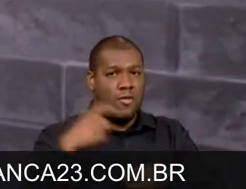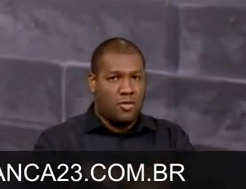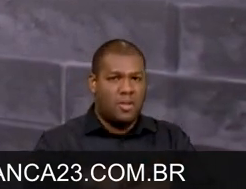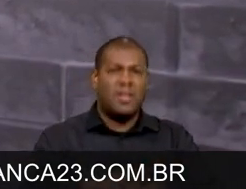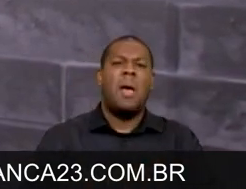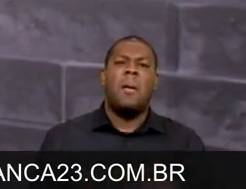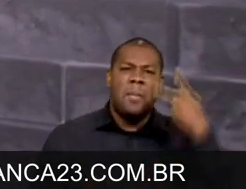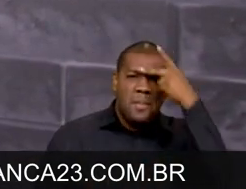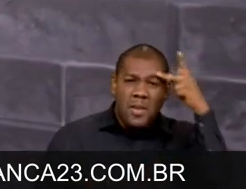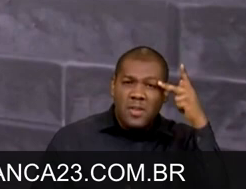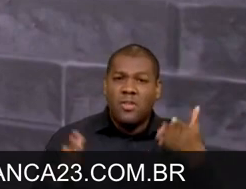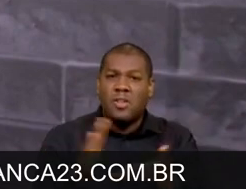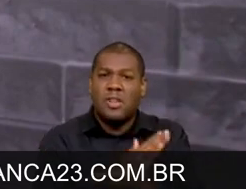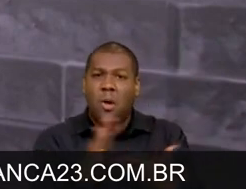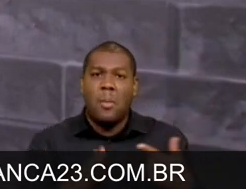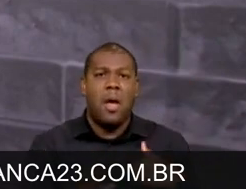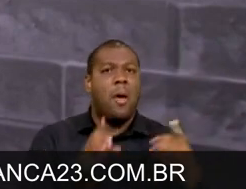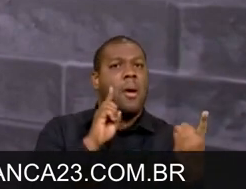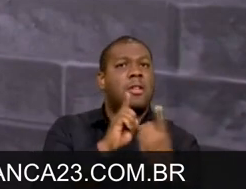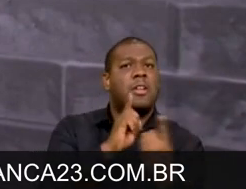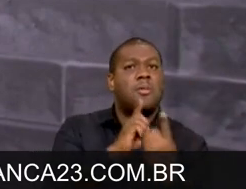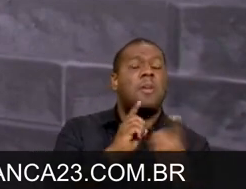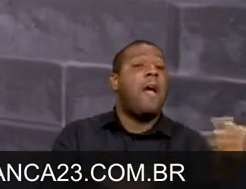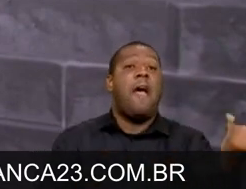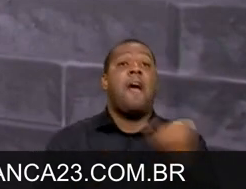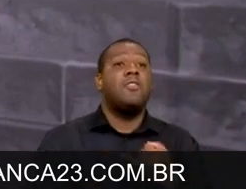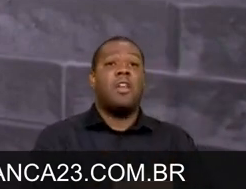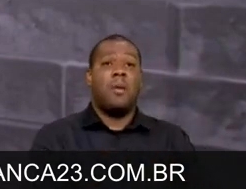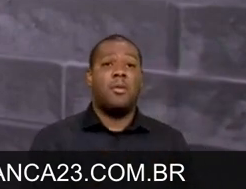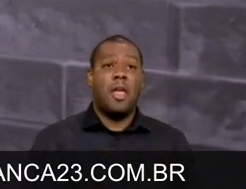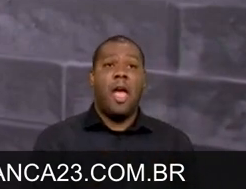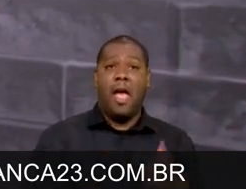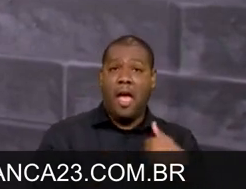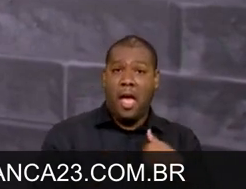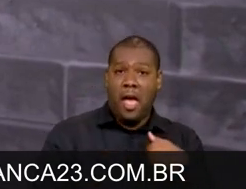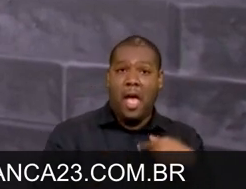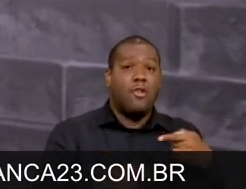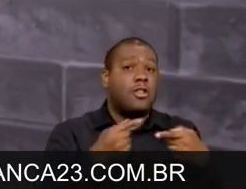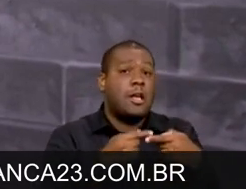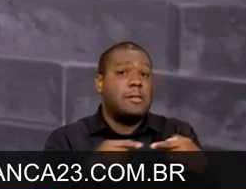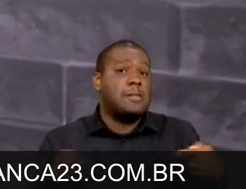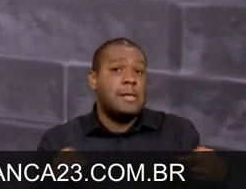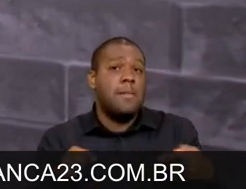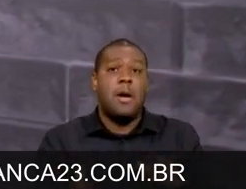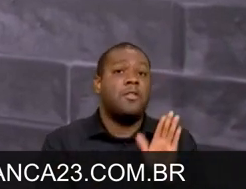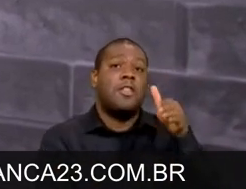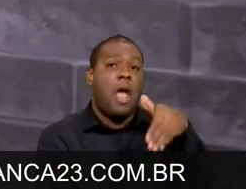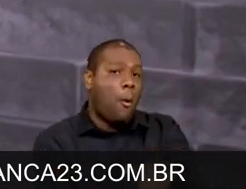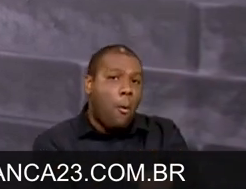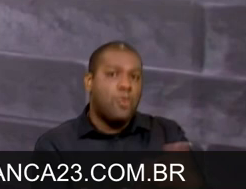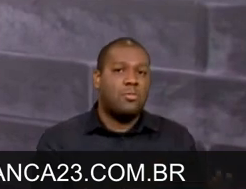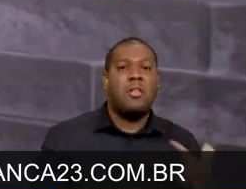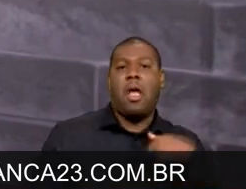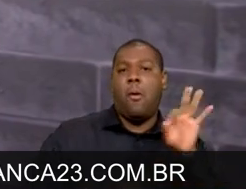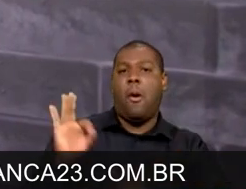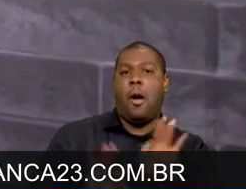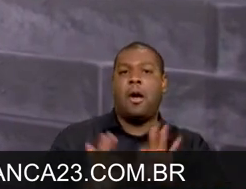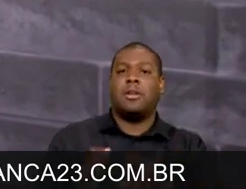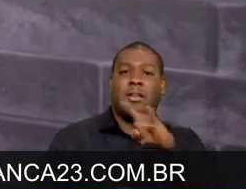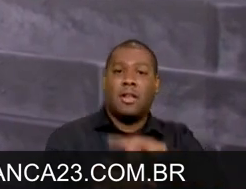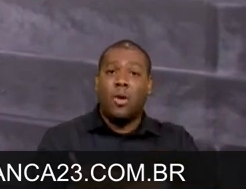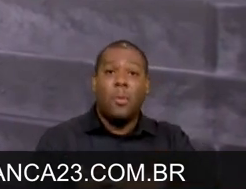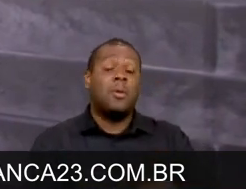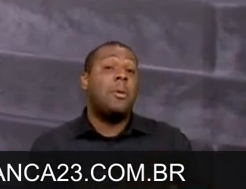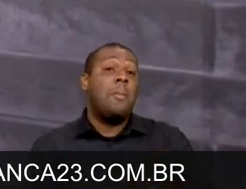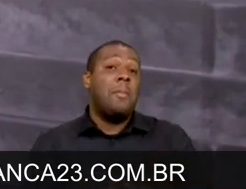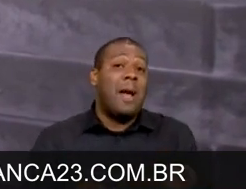fala: vou fazer minha declaração na última semana. Só que na última semana, identificar que tem erro na declaração, tem pendência de documento